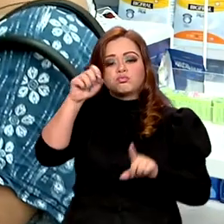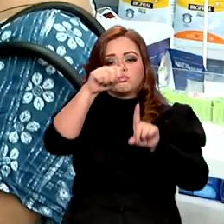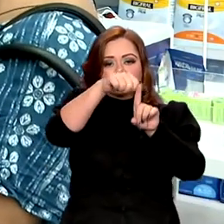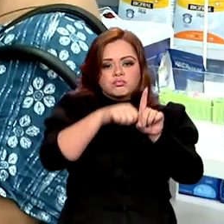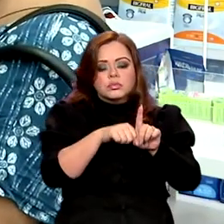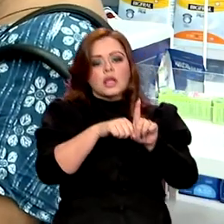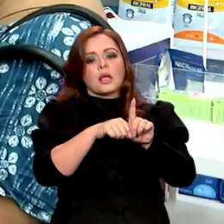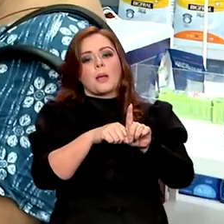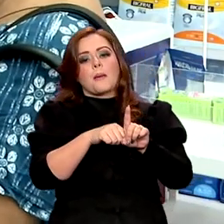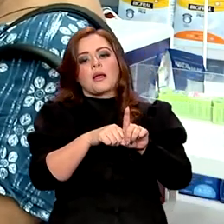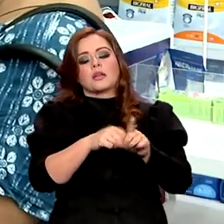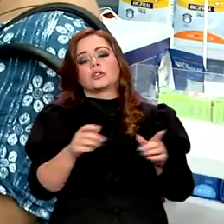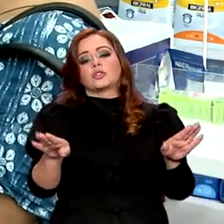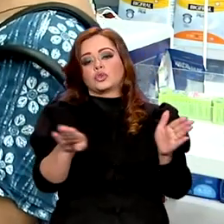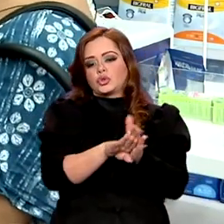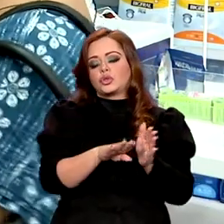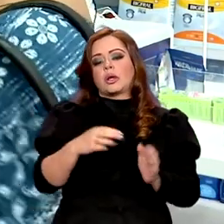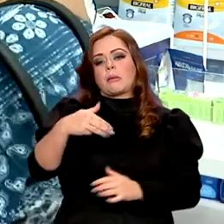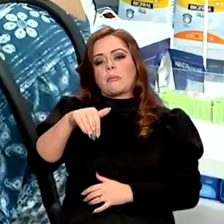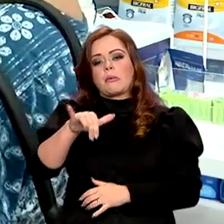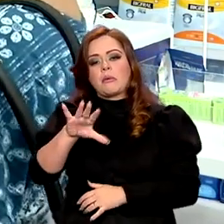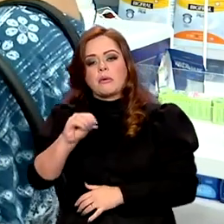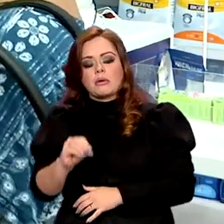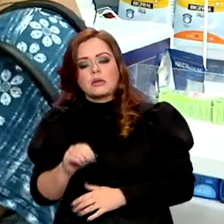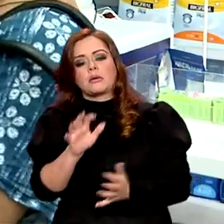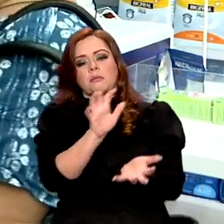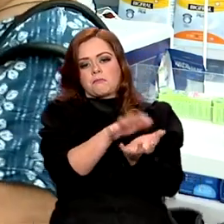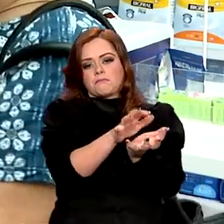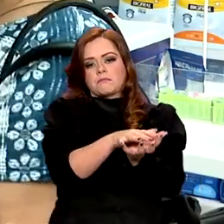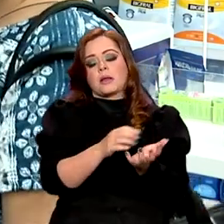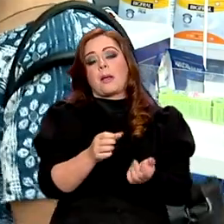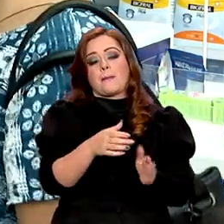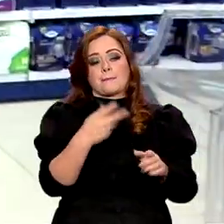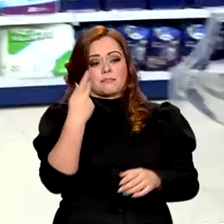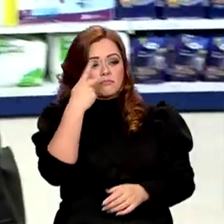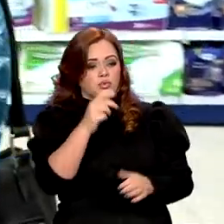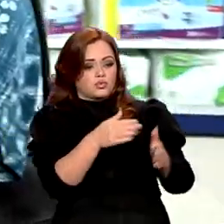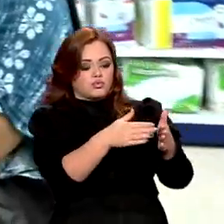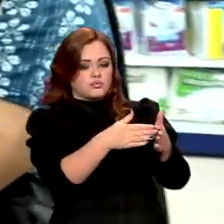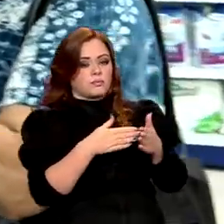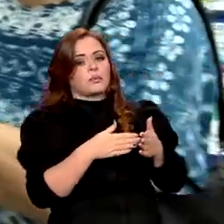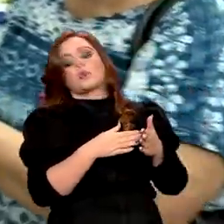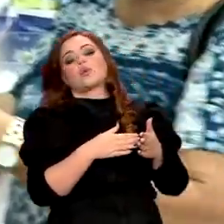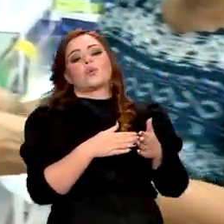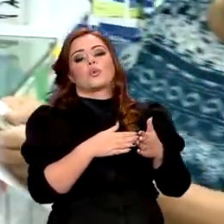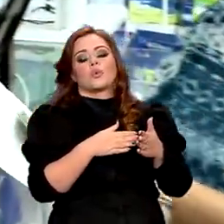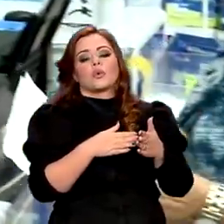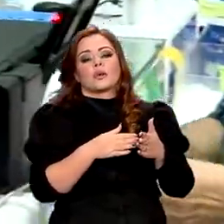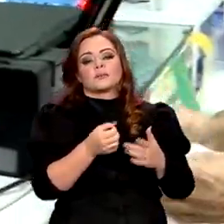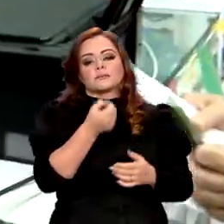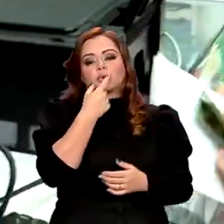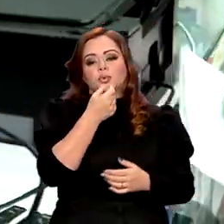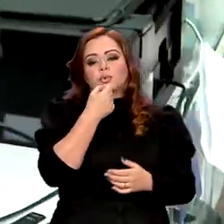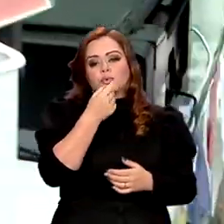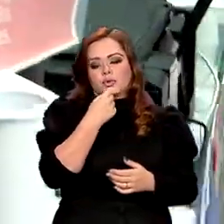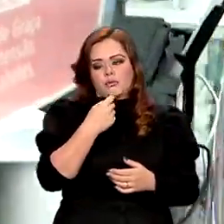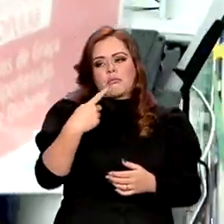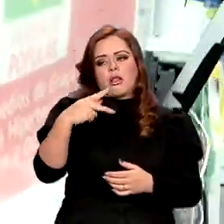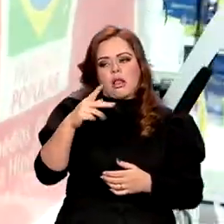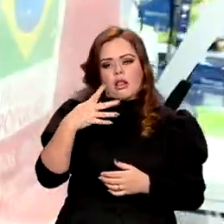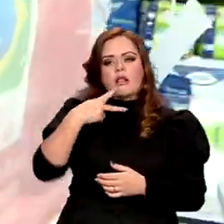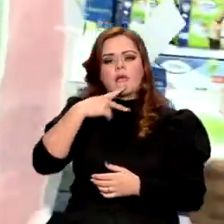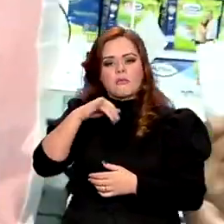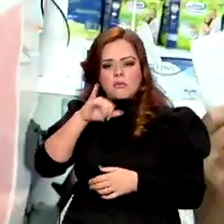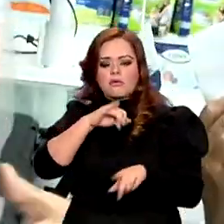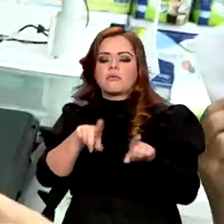do Socorro vem até esta farmácia no Recife para retirar, de graça, medicamentos para ela e a mãe. São